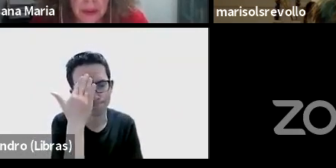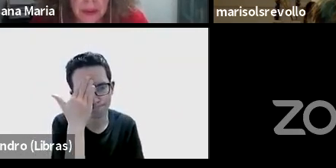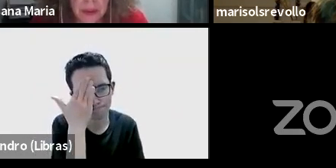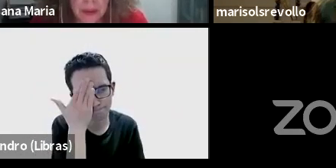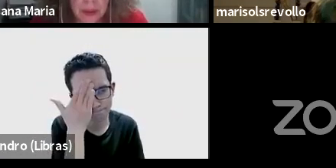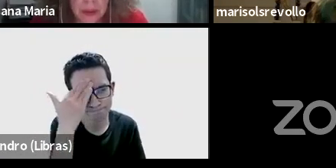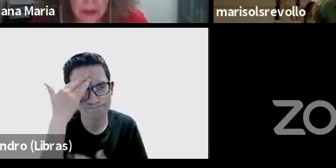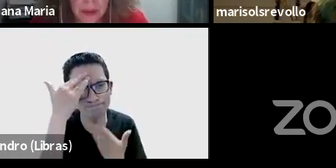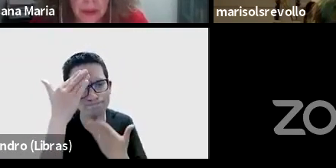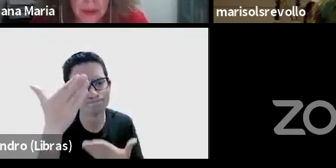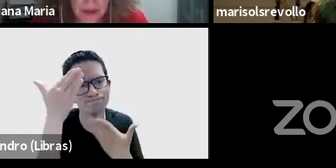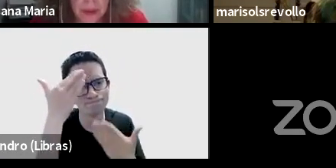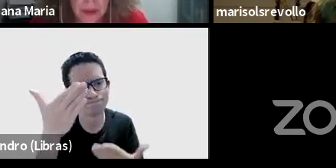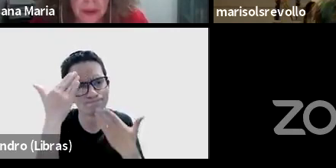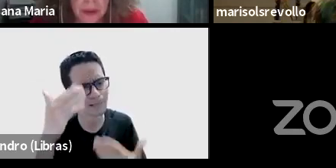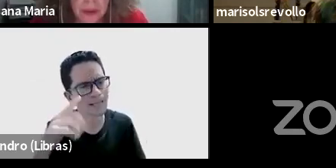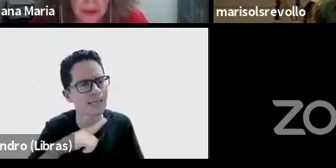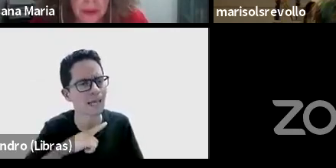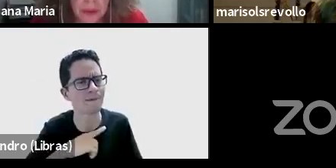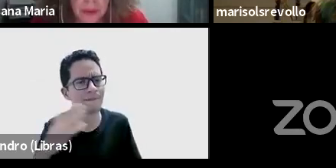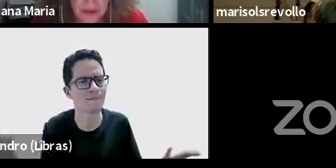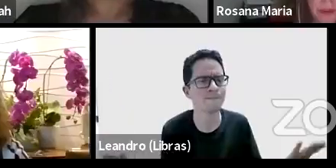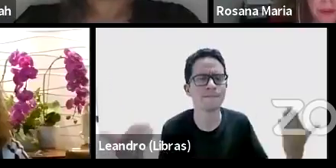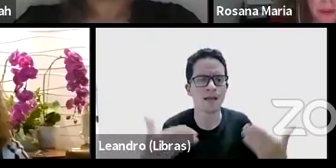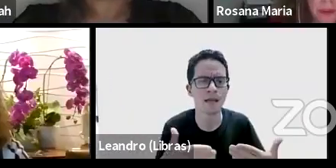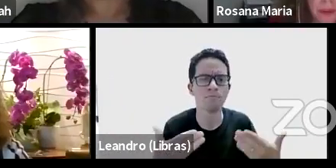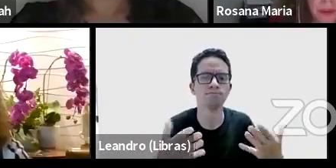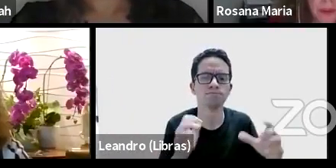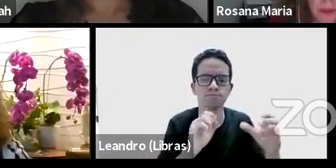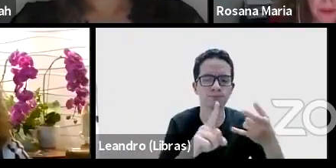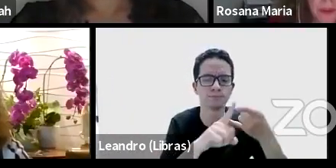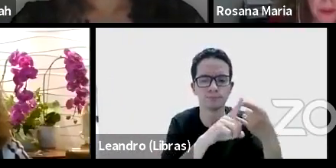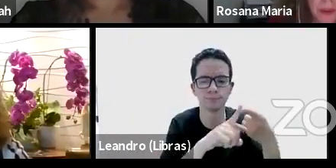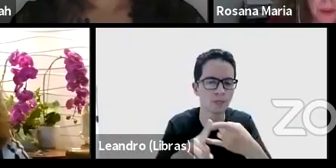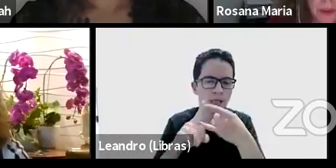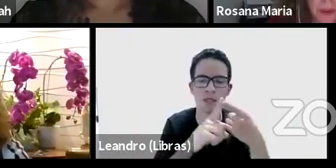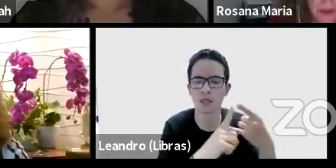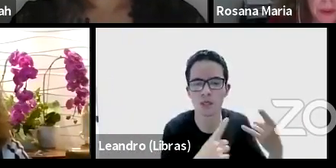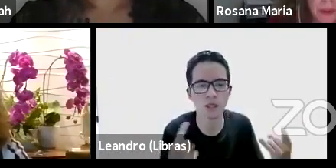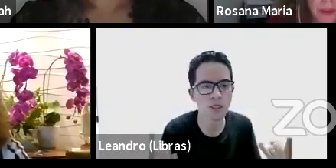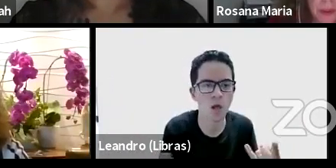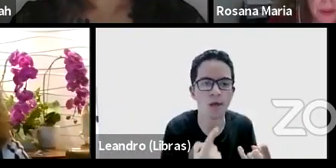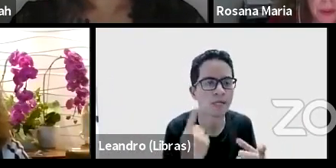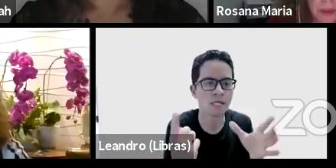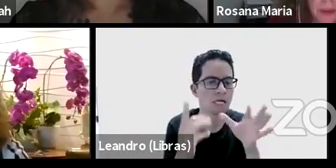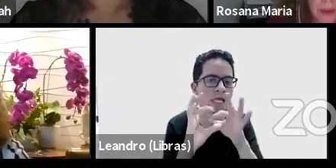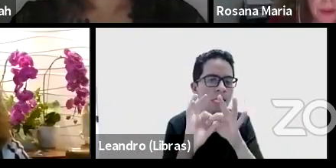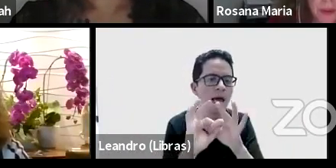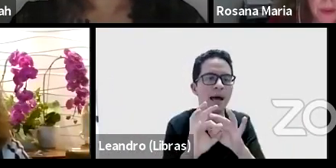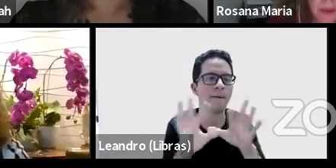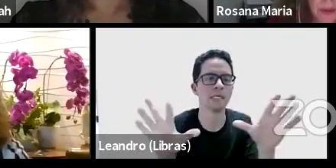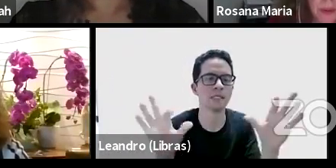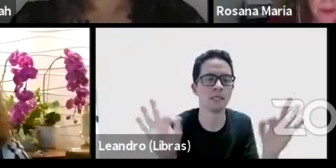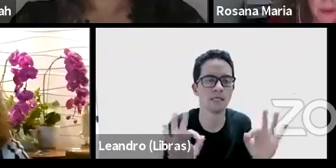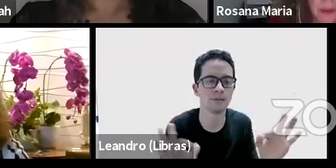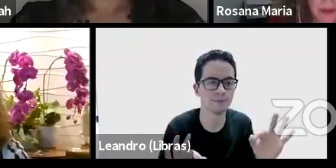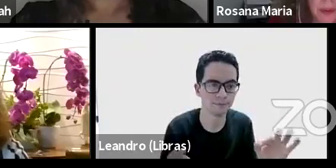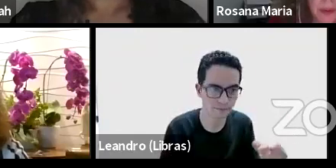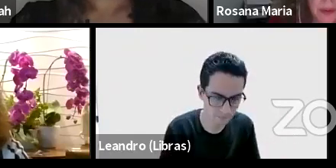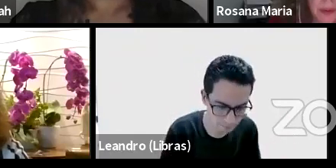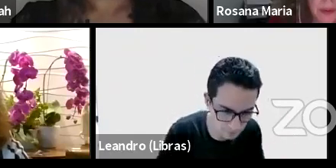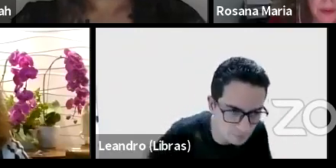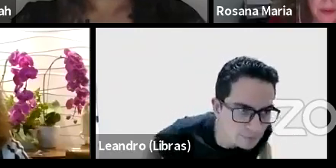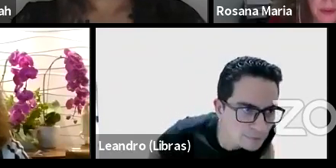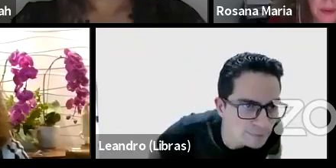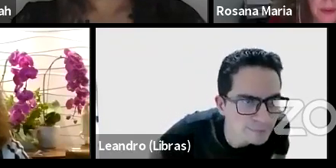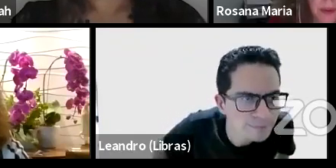muito por você estar aqui, abrir, né, o LACE para você. Nem tenho essa autorização, mas estou aqui. Eu não preciso de autorização,